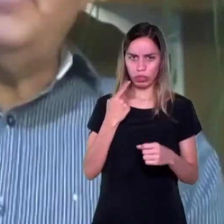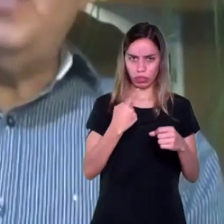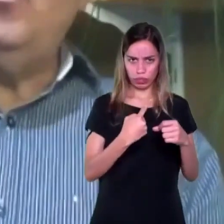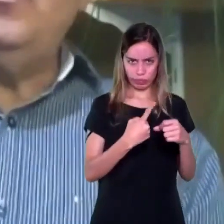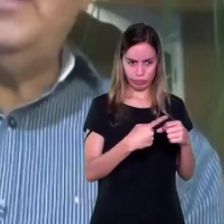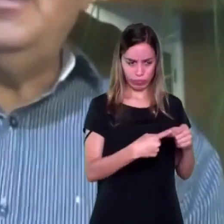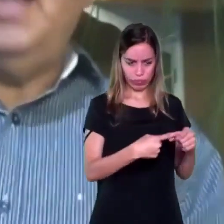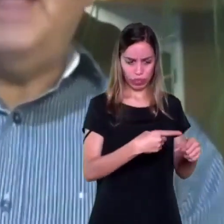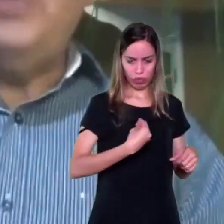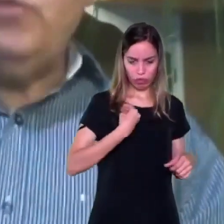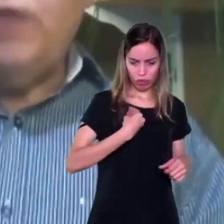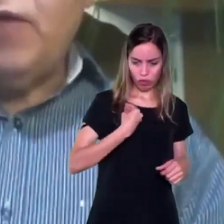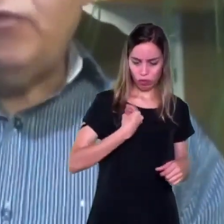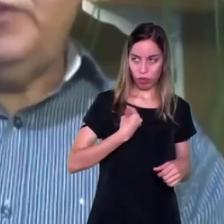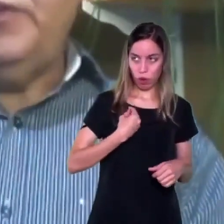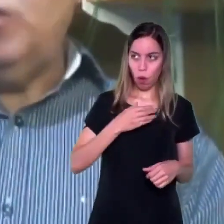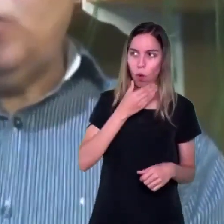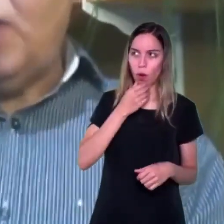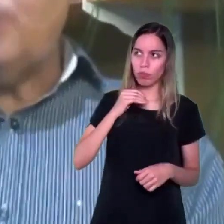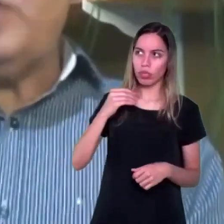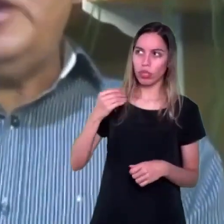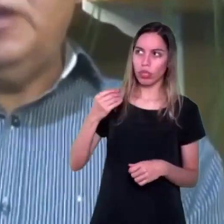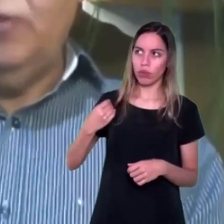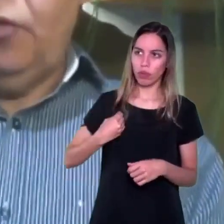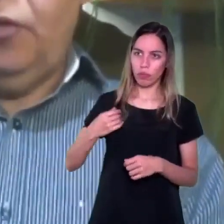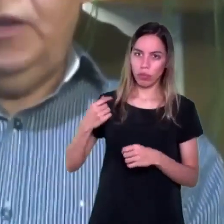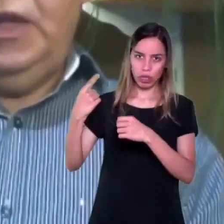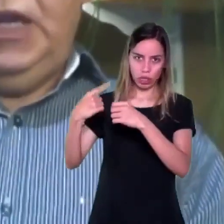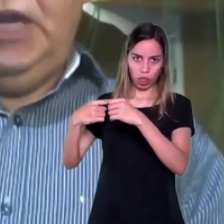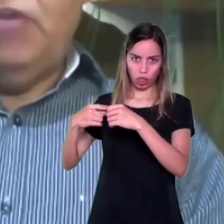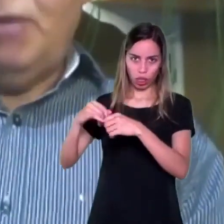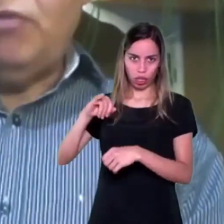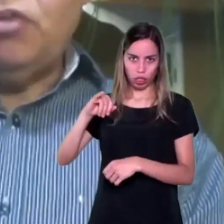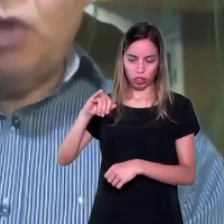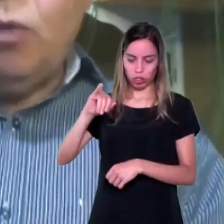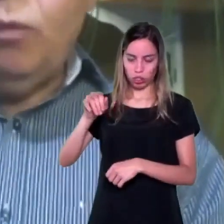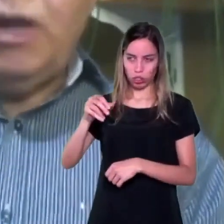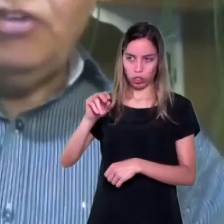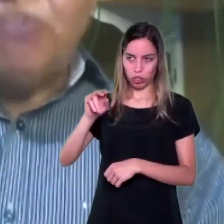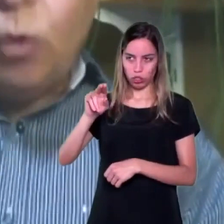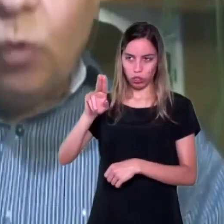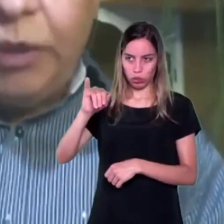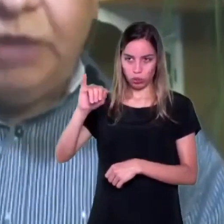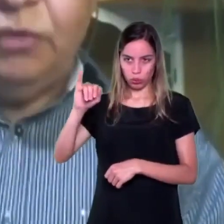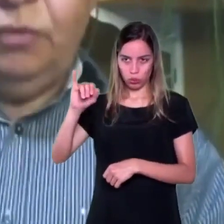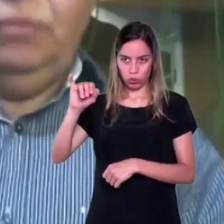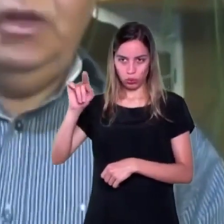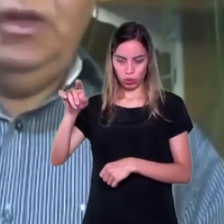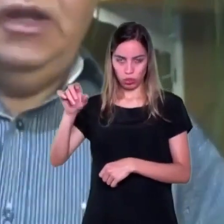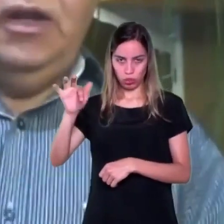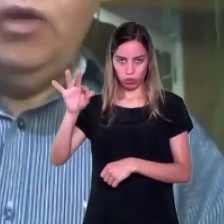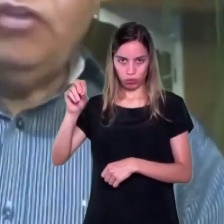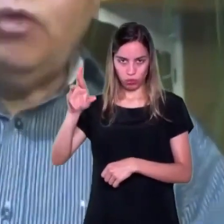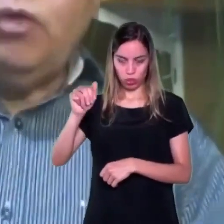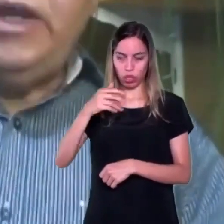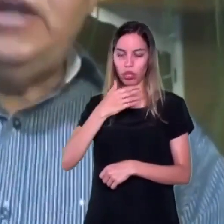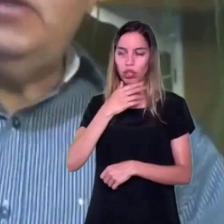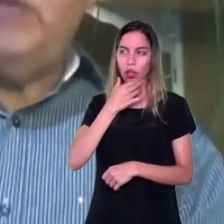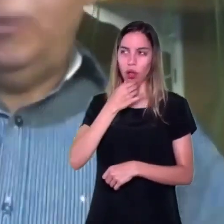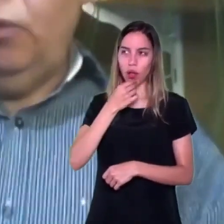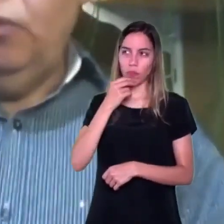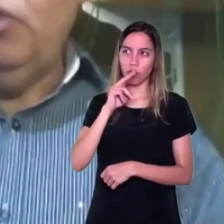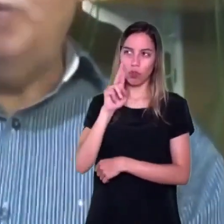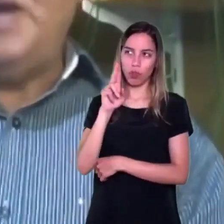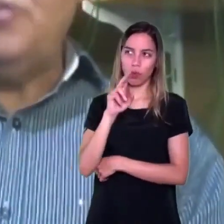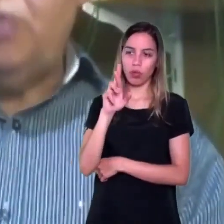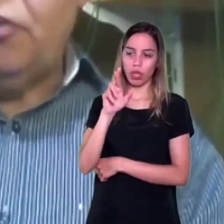aqui em Itaúna até o final da vida dele, com quase 100 anos. Ele chamava João Rangel Coelho. O Rangel Coelho,